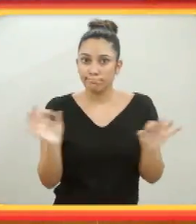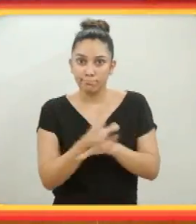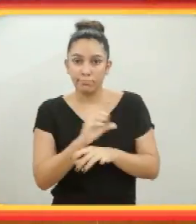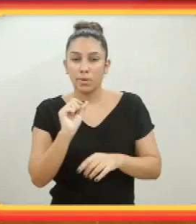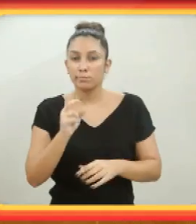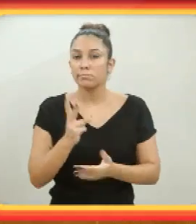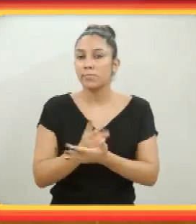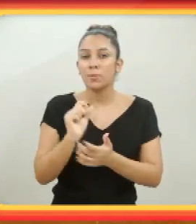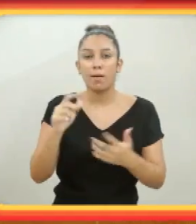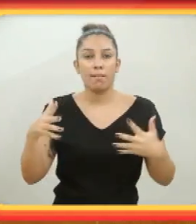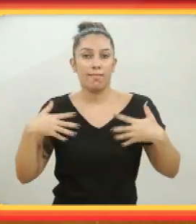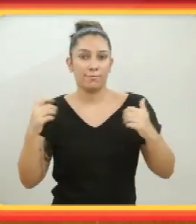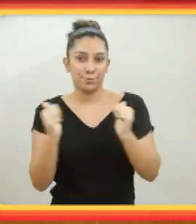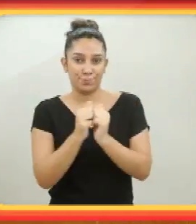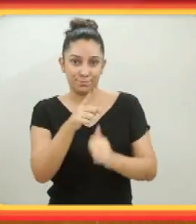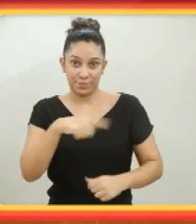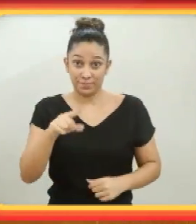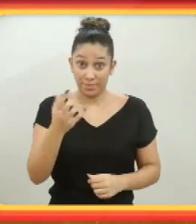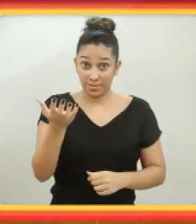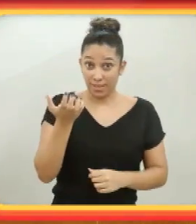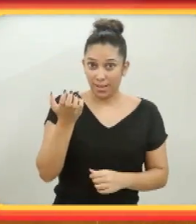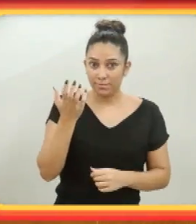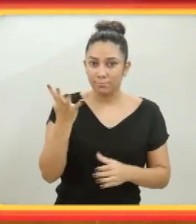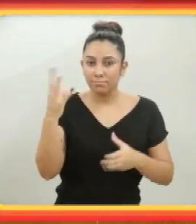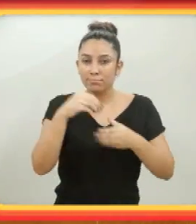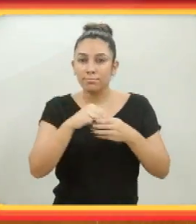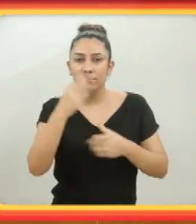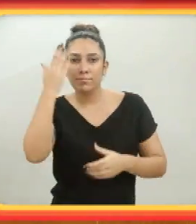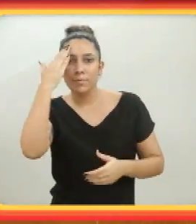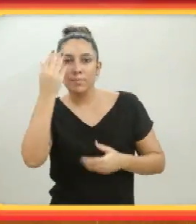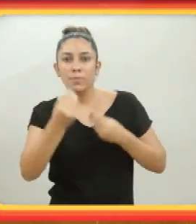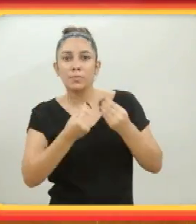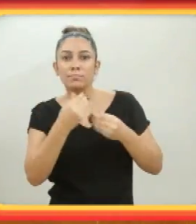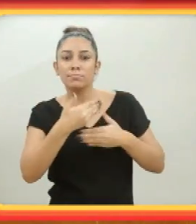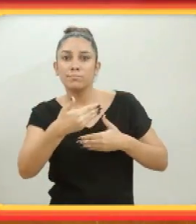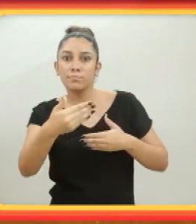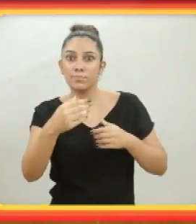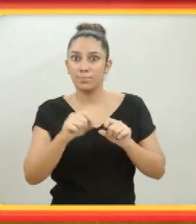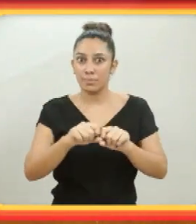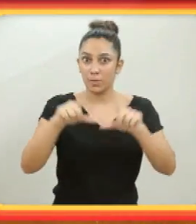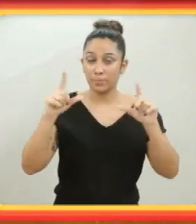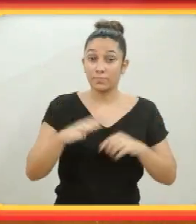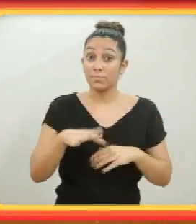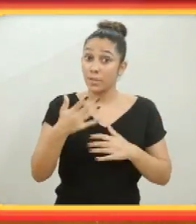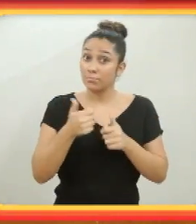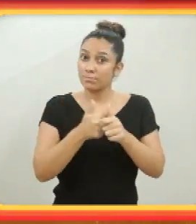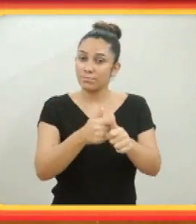está terminando. É sempre uma alegria estar aqui com vocês. Quer ficar por dentro